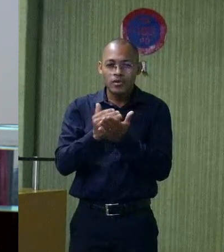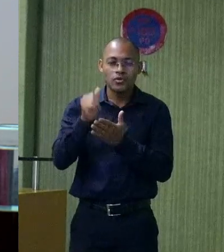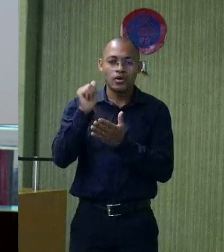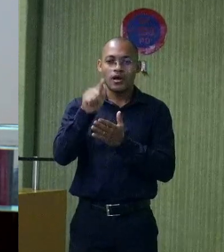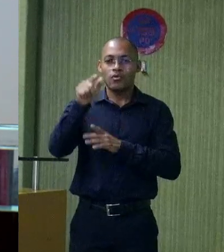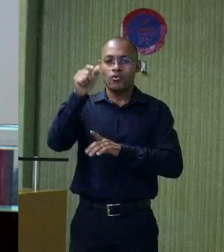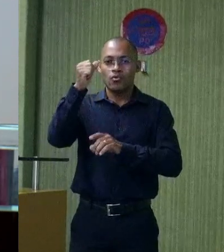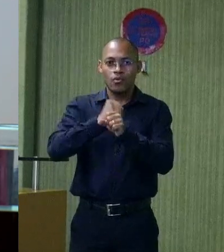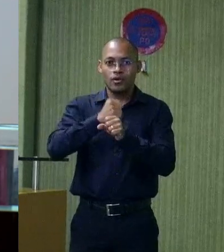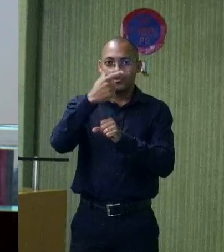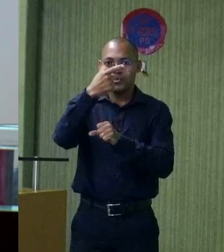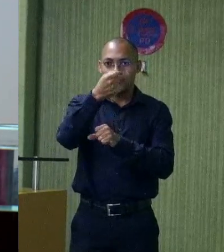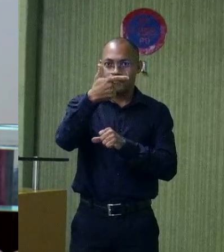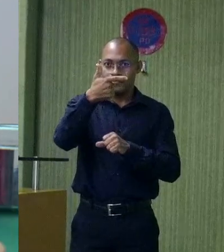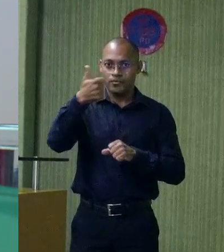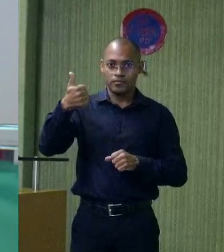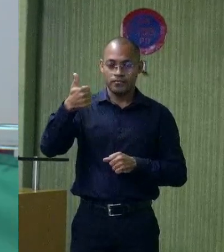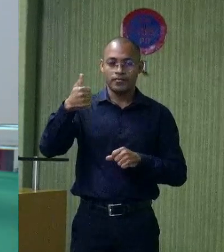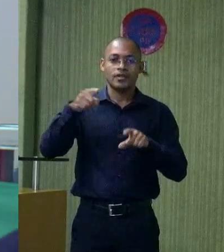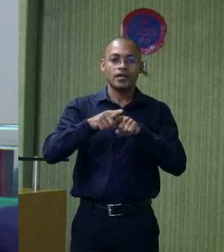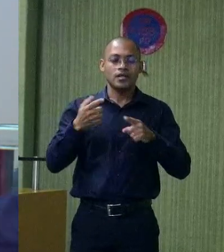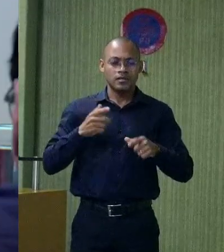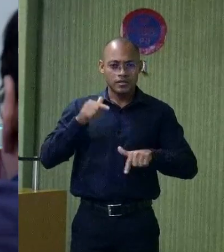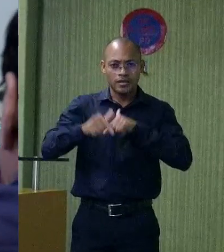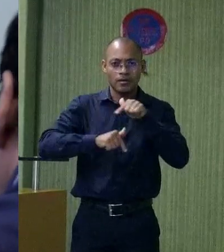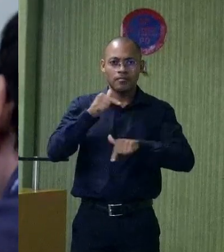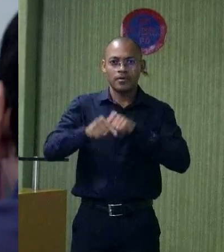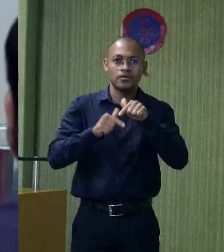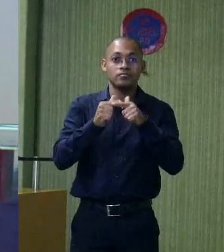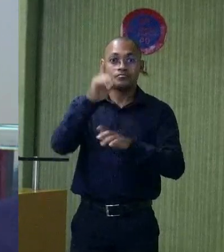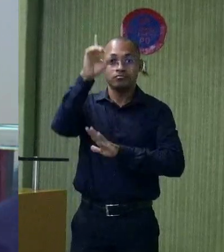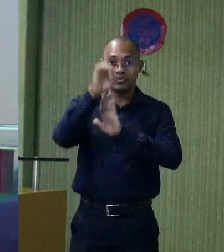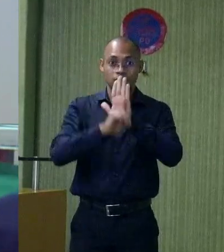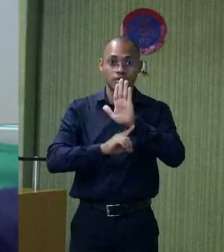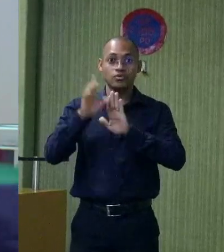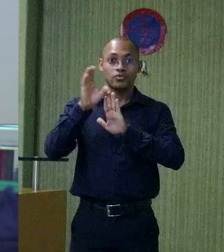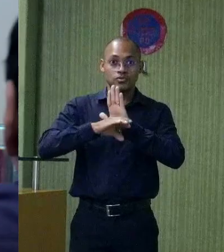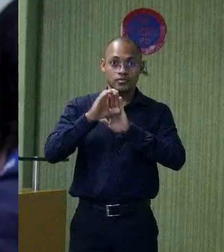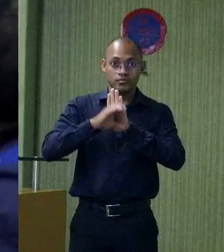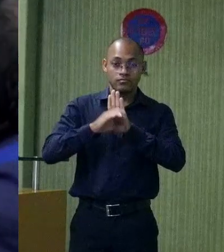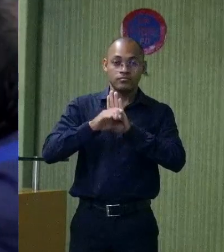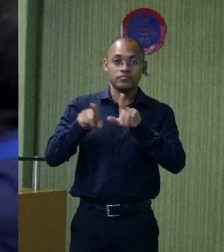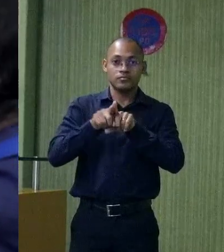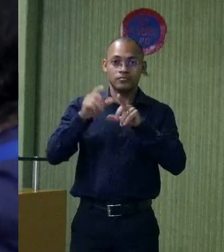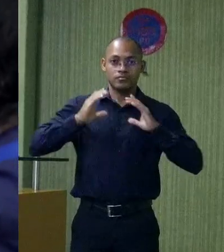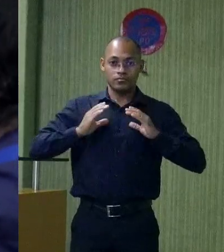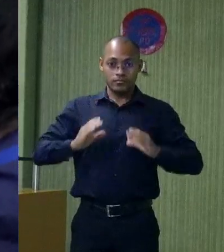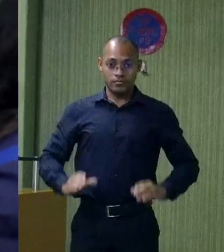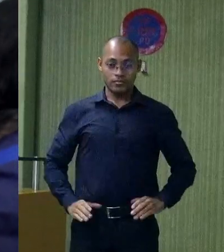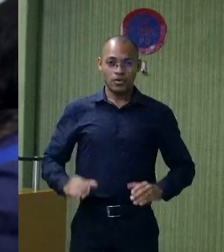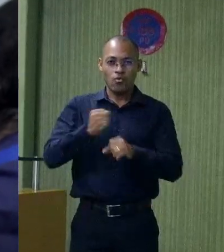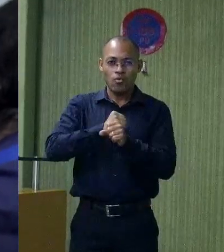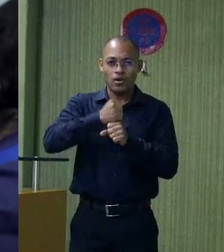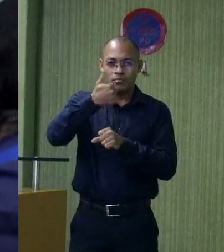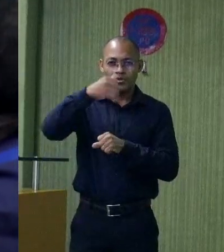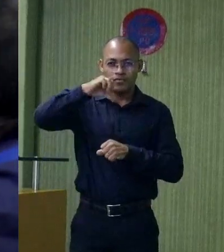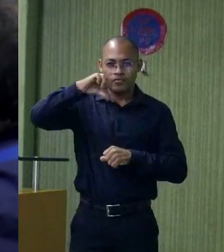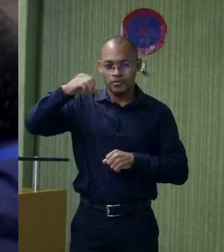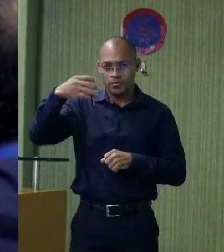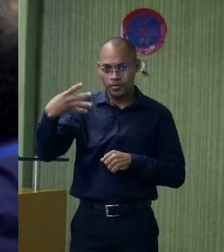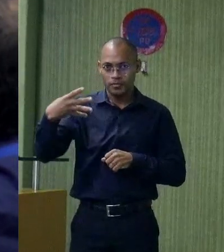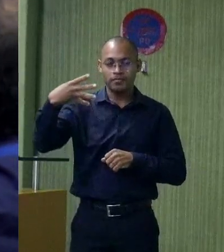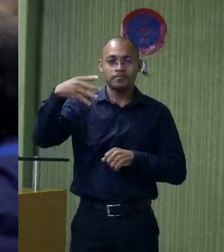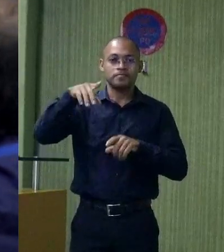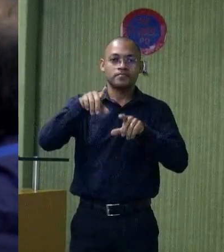atuou na na área de defesa de direitos constitucionais constitucionais do cidadão desde 1994 em